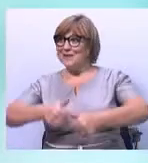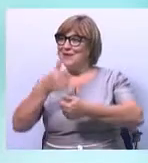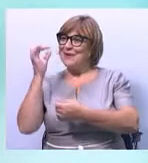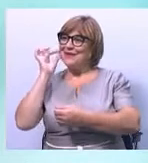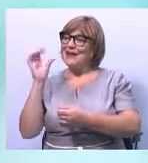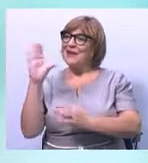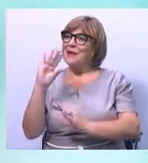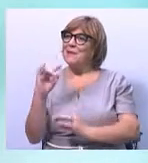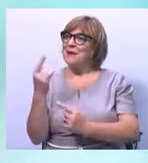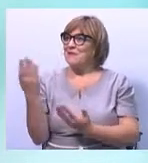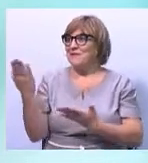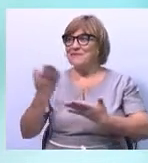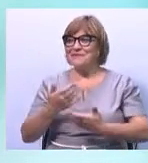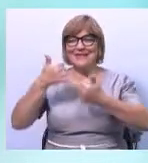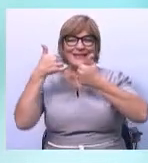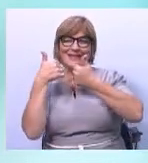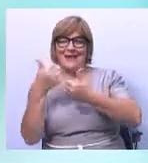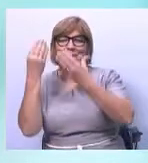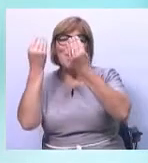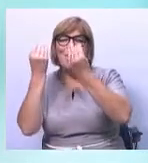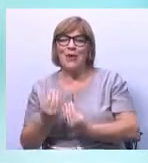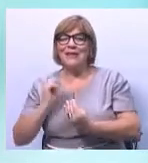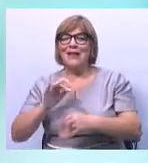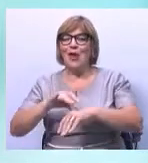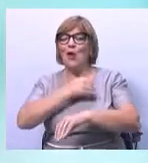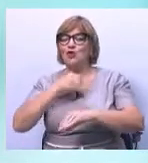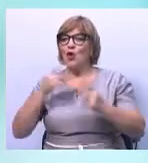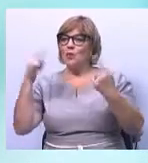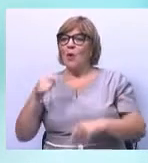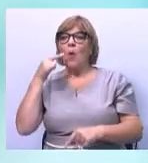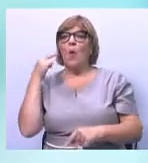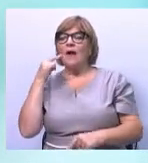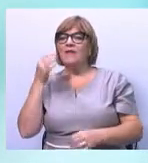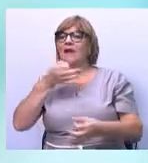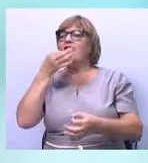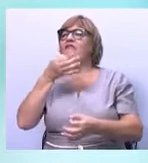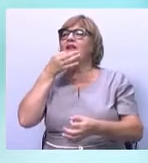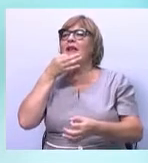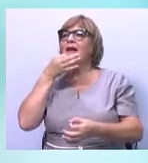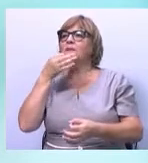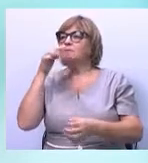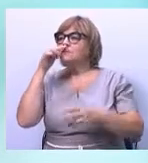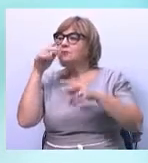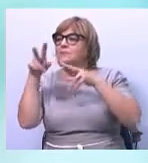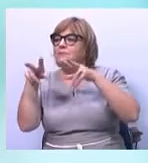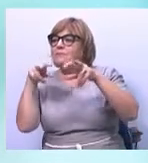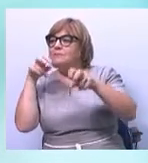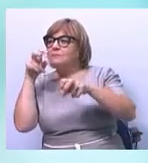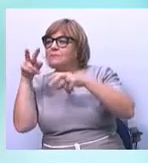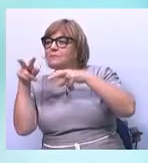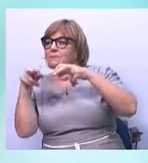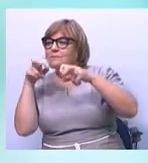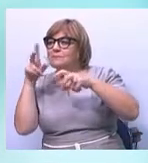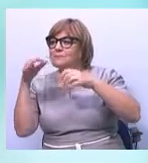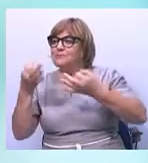boa tarde, seja mais uma vez muito bem-vindo ao consultório. Arrancamos esta quarta-feira a falar de aromaterapia para percebermos de que